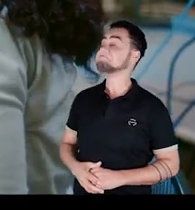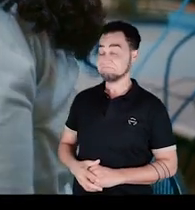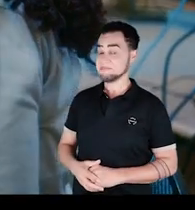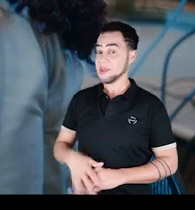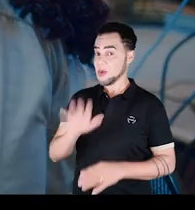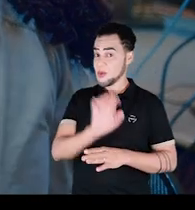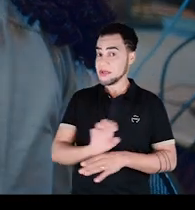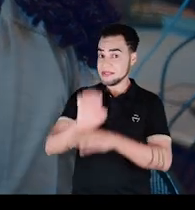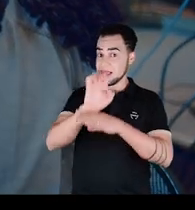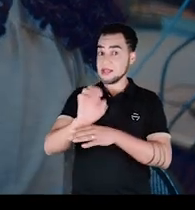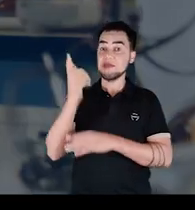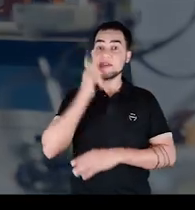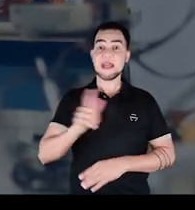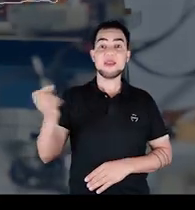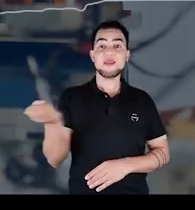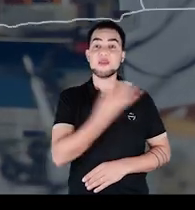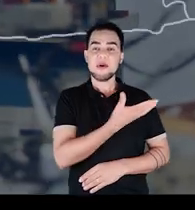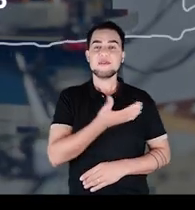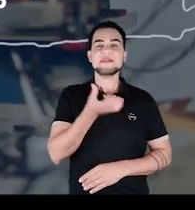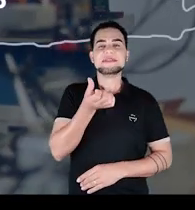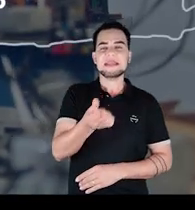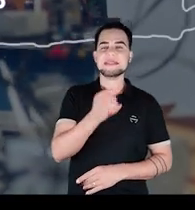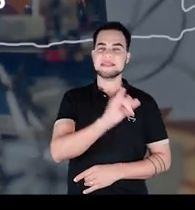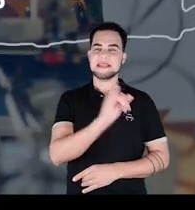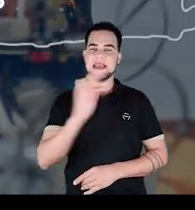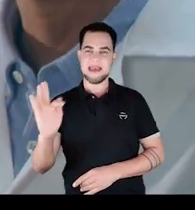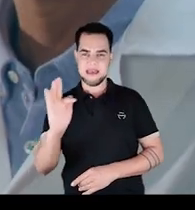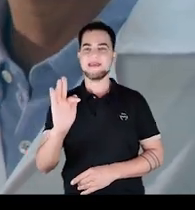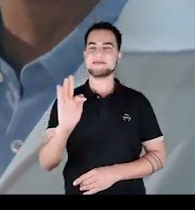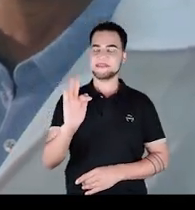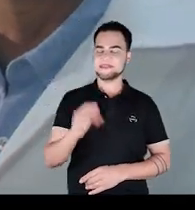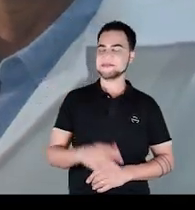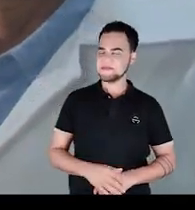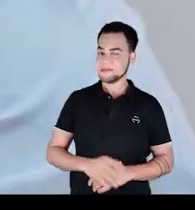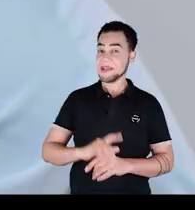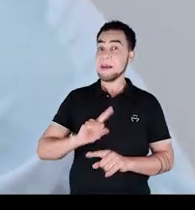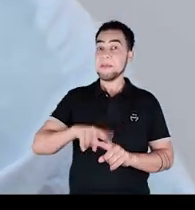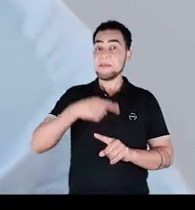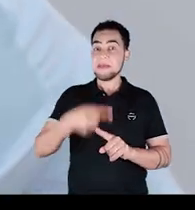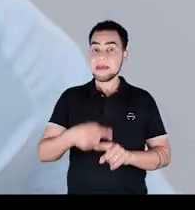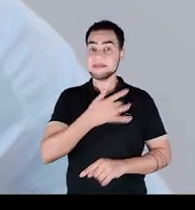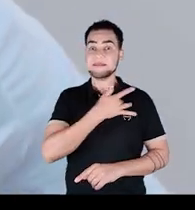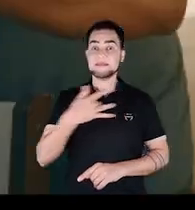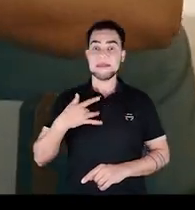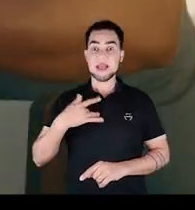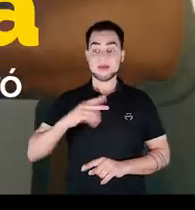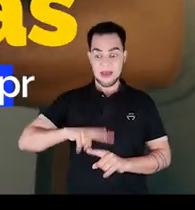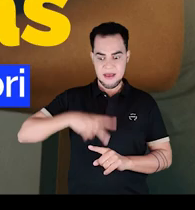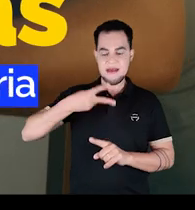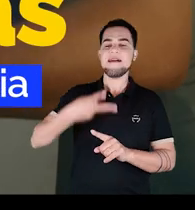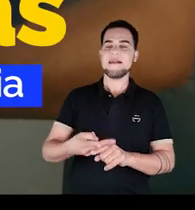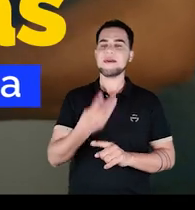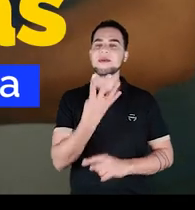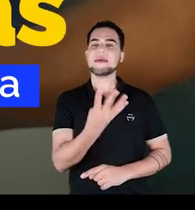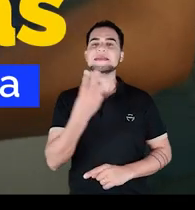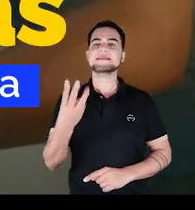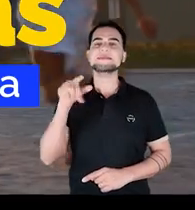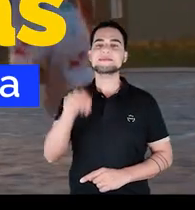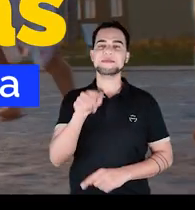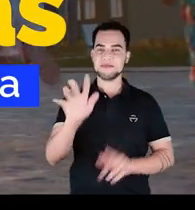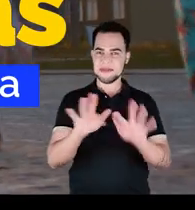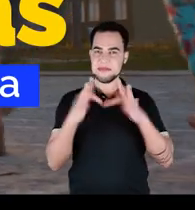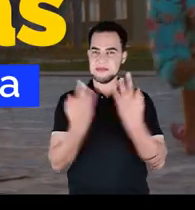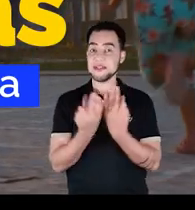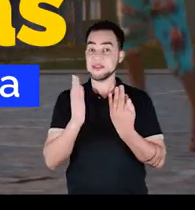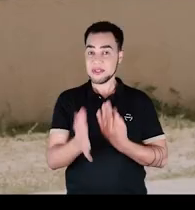O Estado ganhará 6 novos campi de institutos federais, o Mais Médicos mais do que dobrou de tamanho. E 43 mil famílias